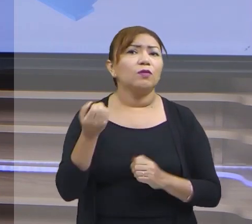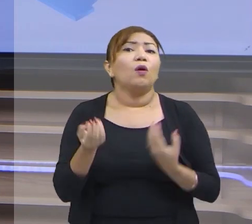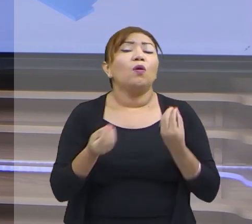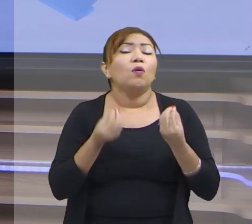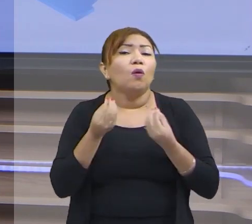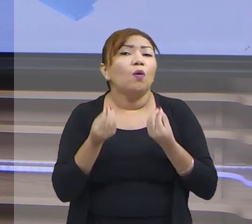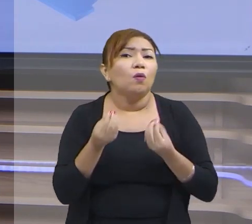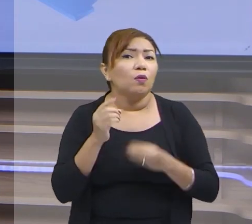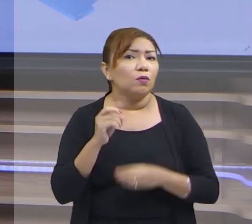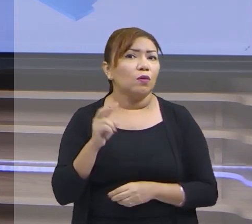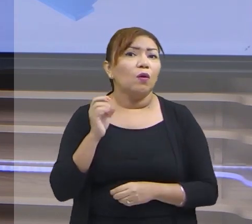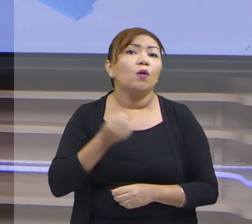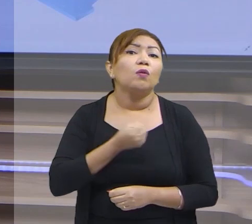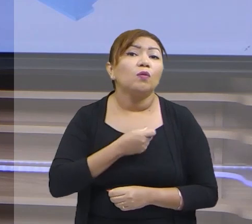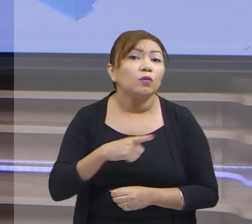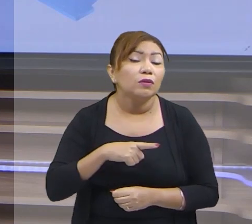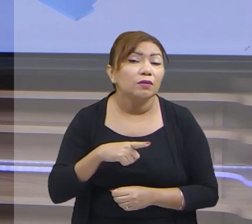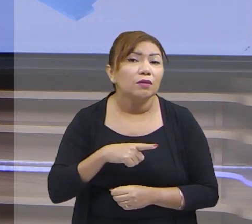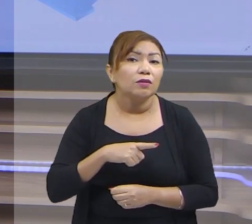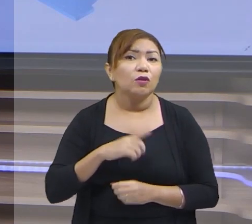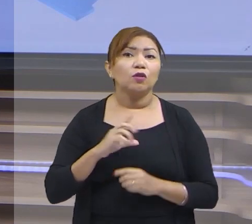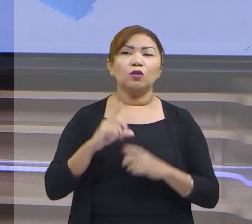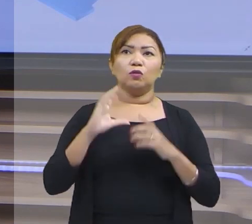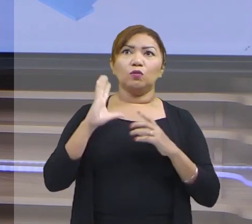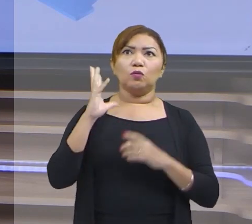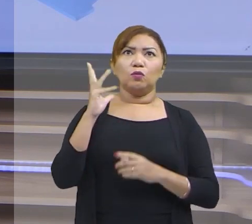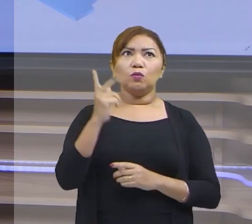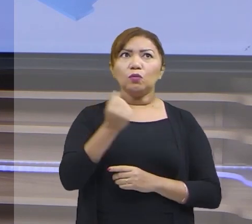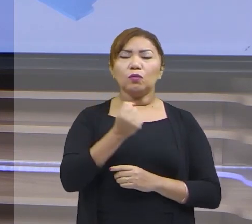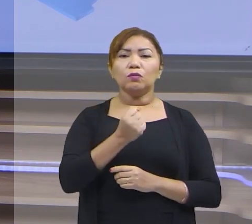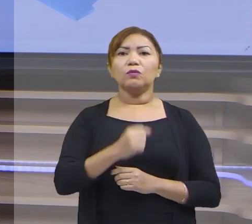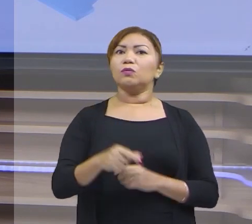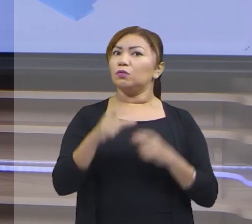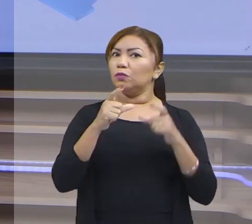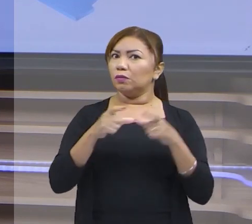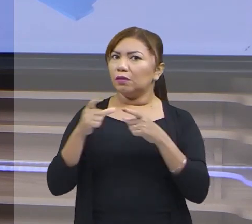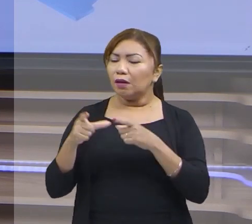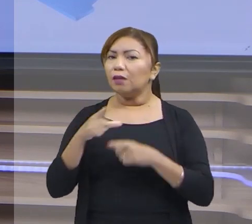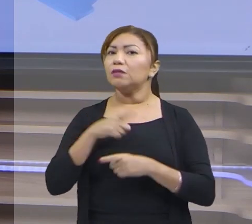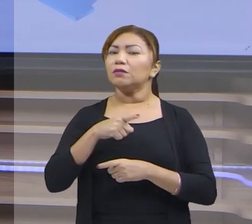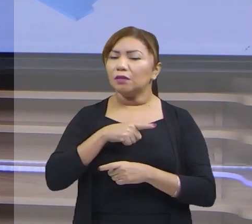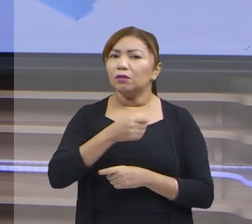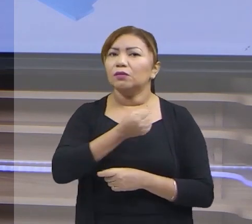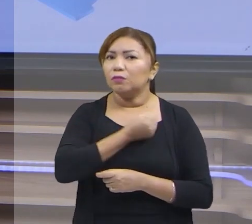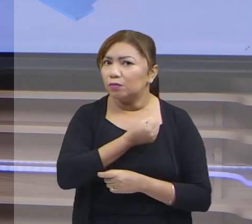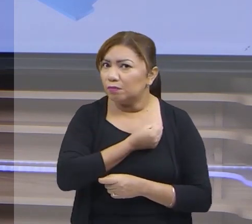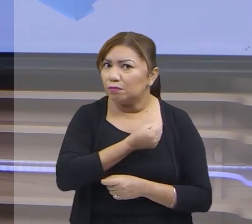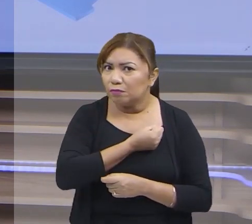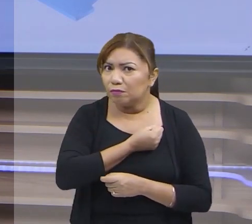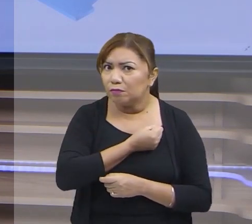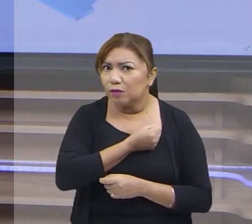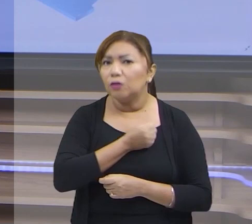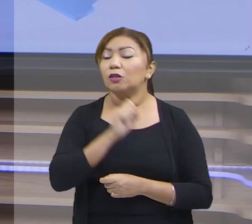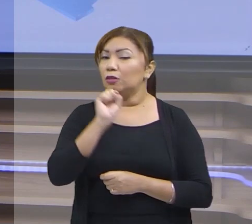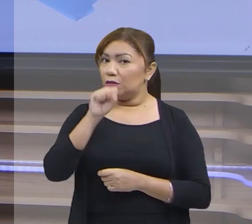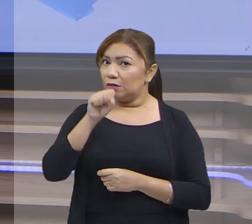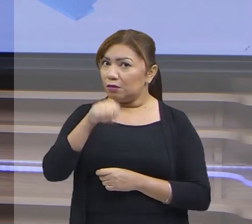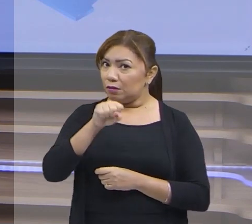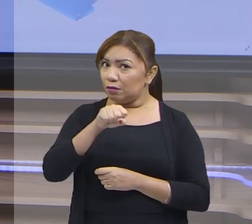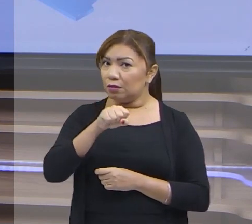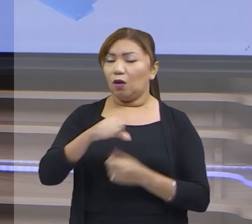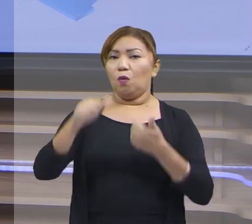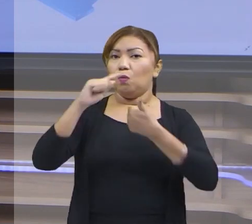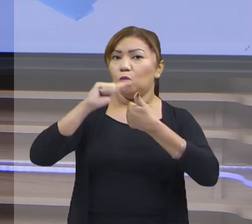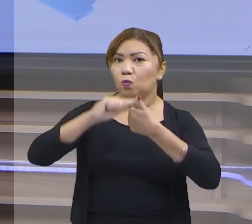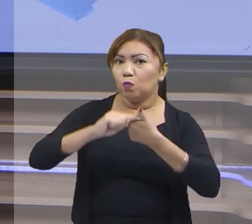lembrar, praticamente em todos os momentos, né? Eu vou trazer uma imagem para vocês, muito